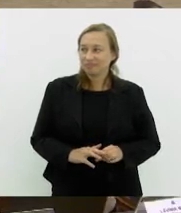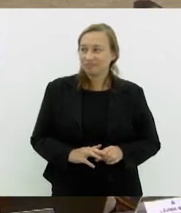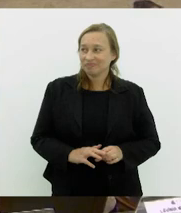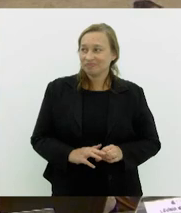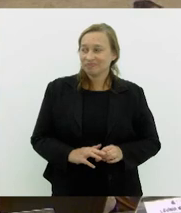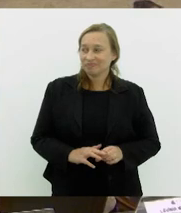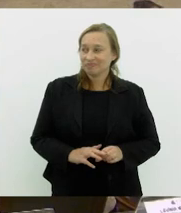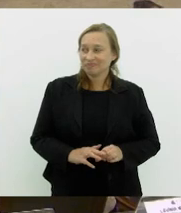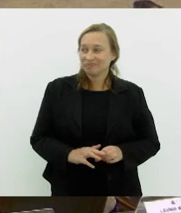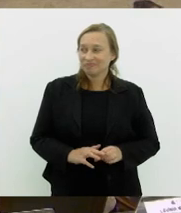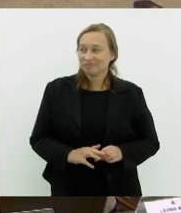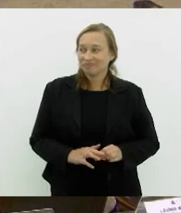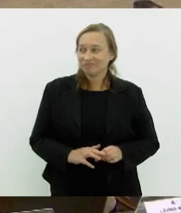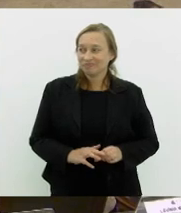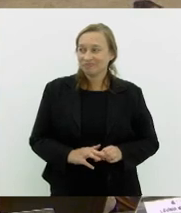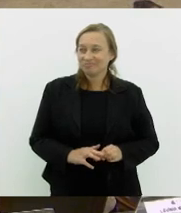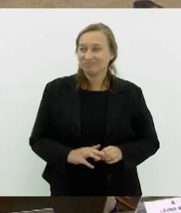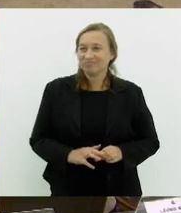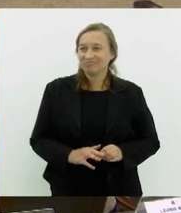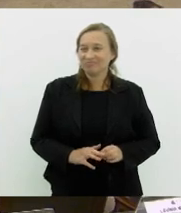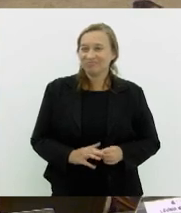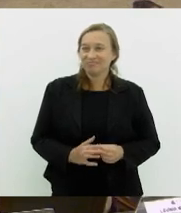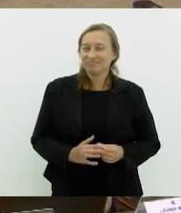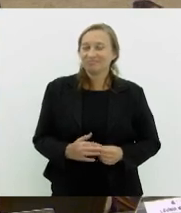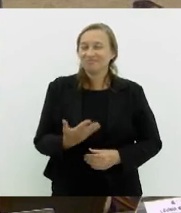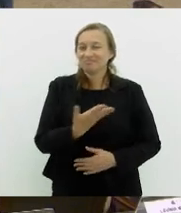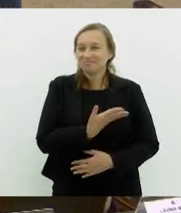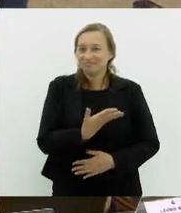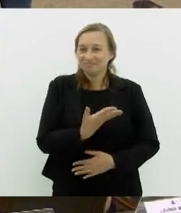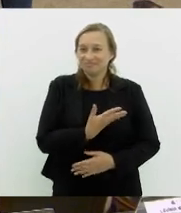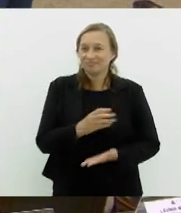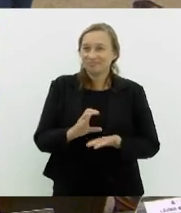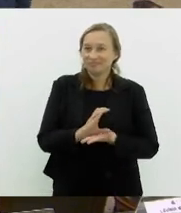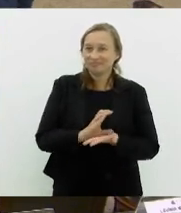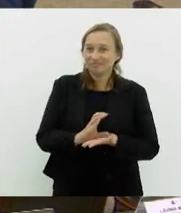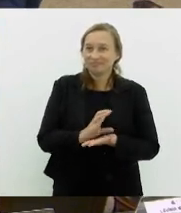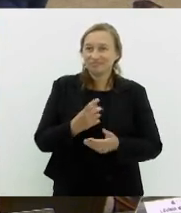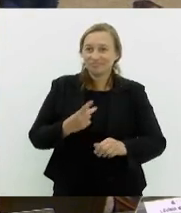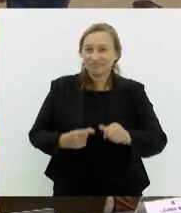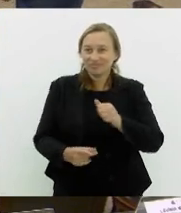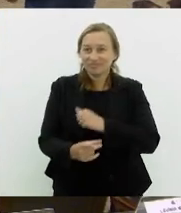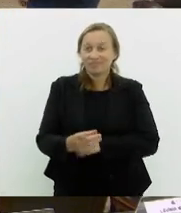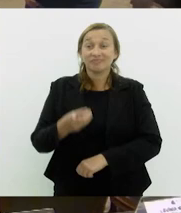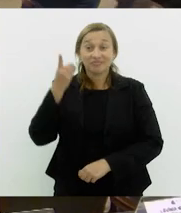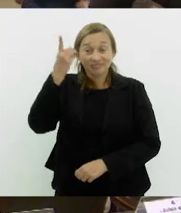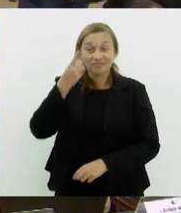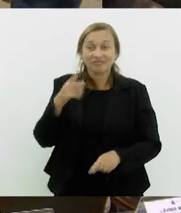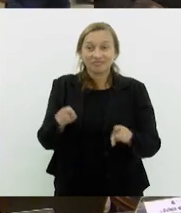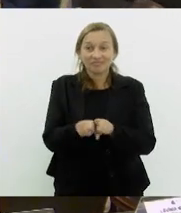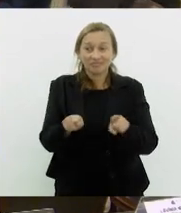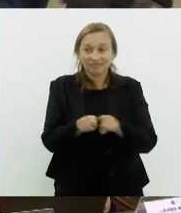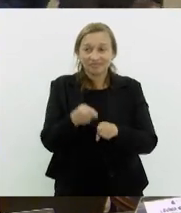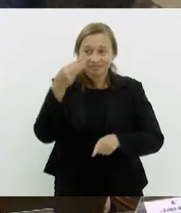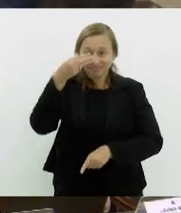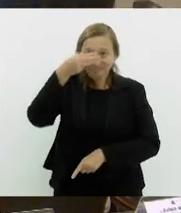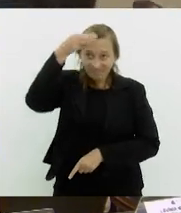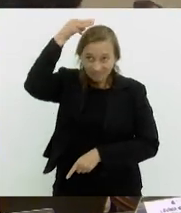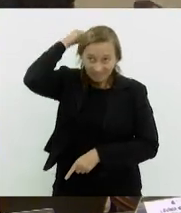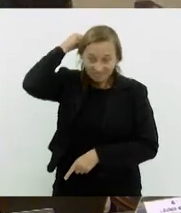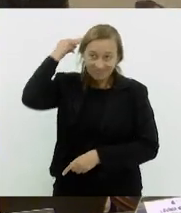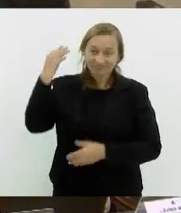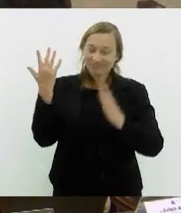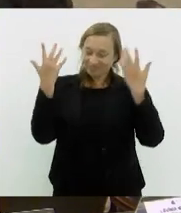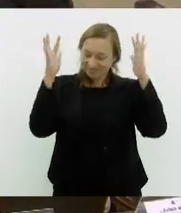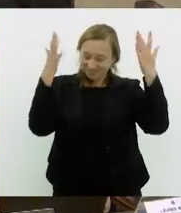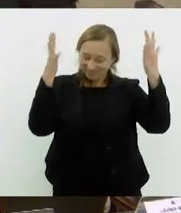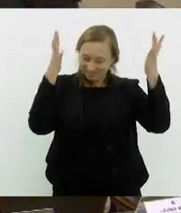Ao conselheiro, meu querido amigo conselheiro, eterno deputado também, Márcio Pacheco.